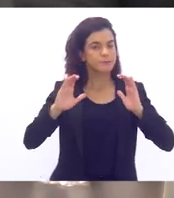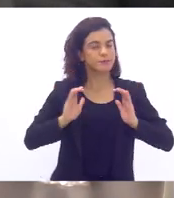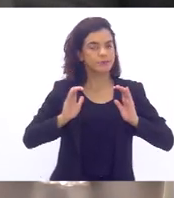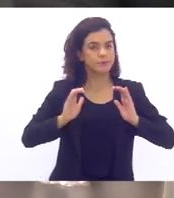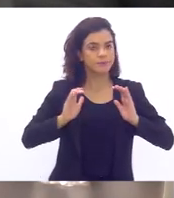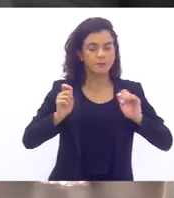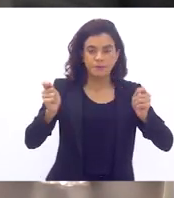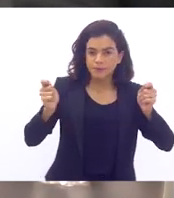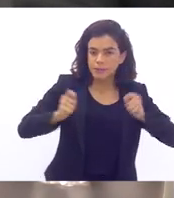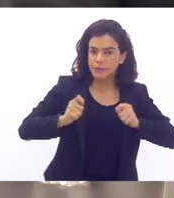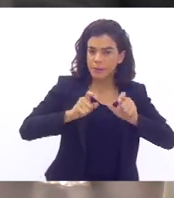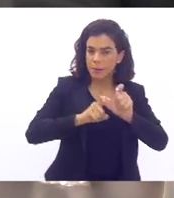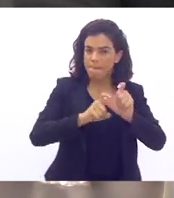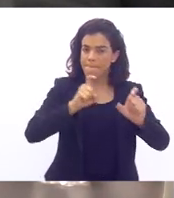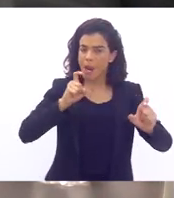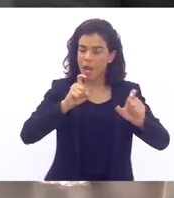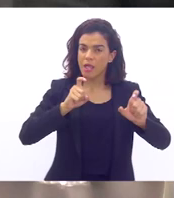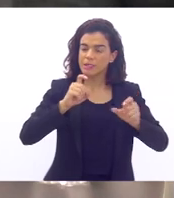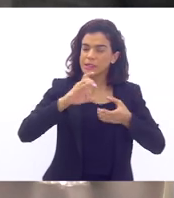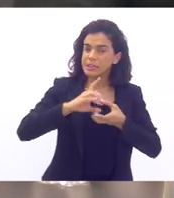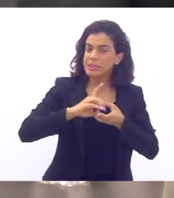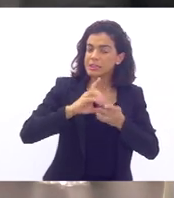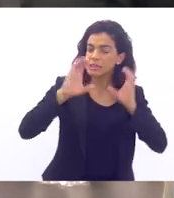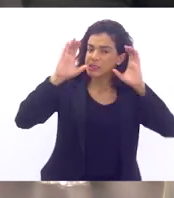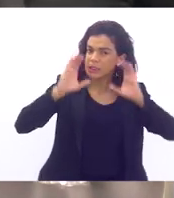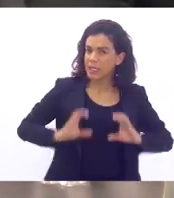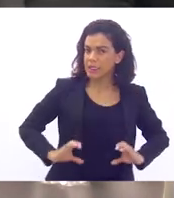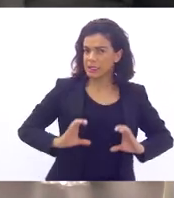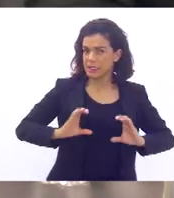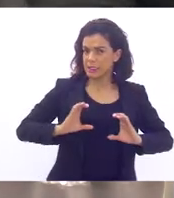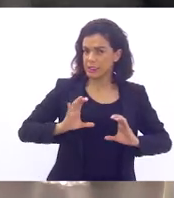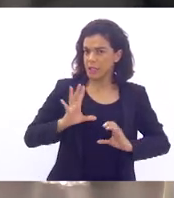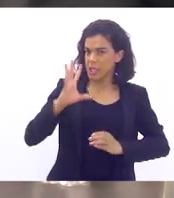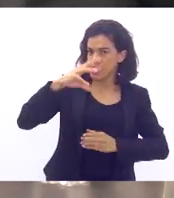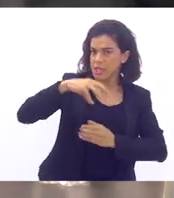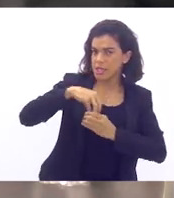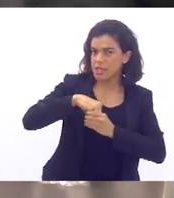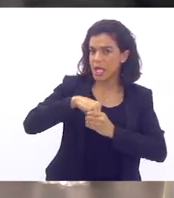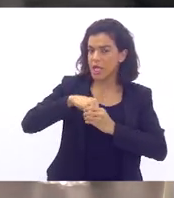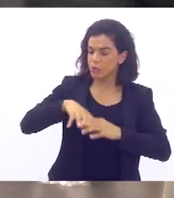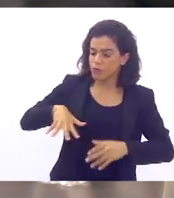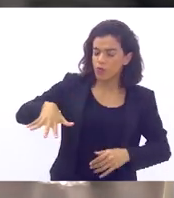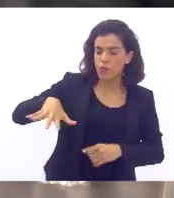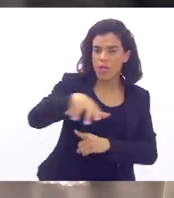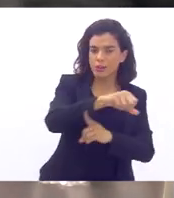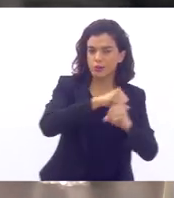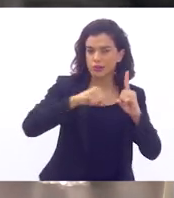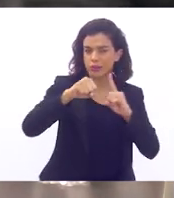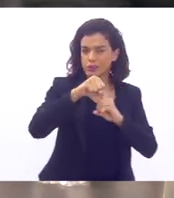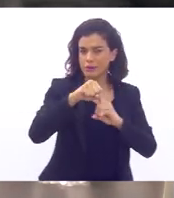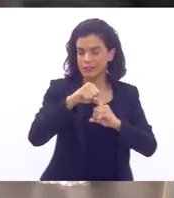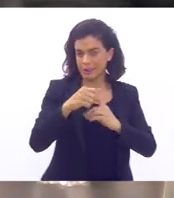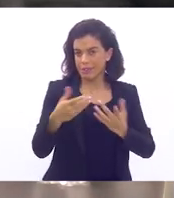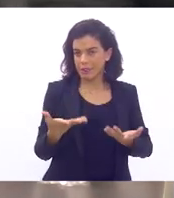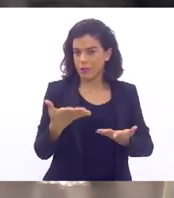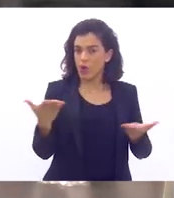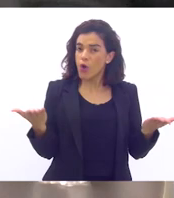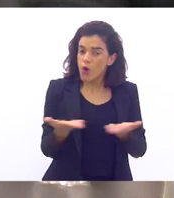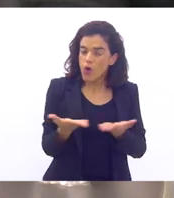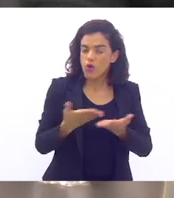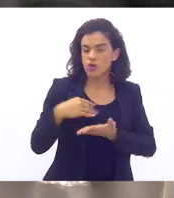poder exercer a sua cidadania dentro de um mundo que é acess e essa é a nossa luta hoje